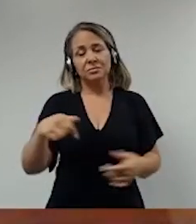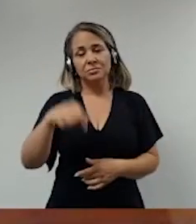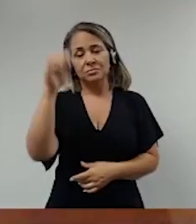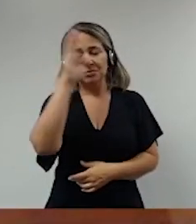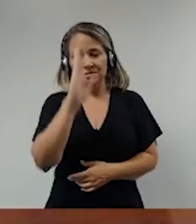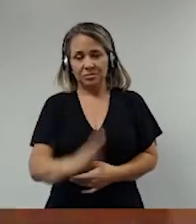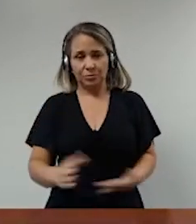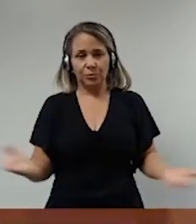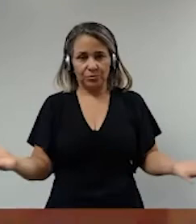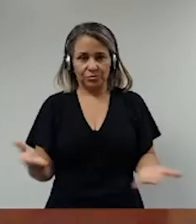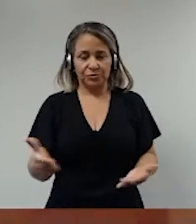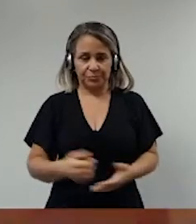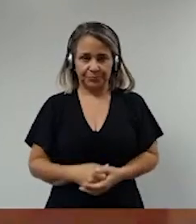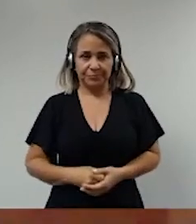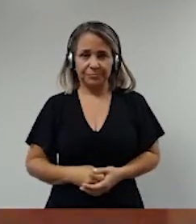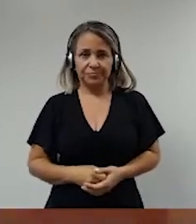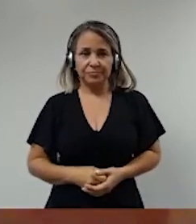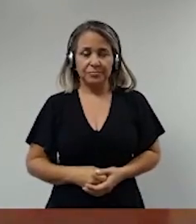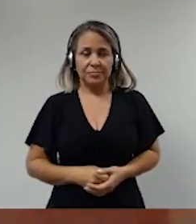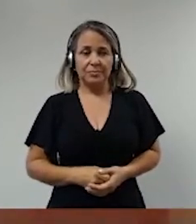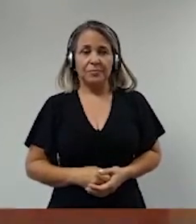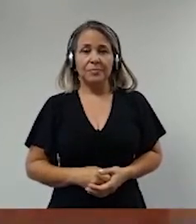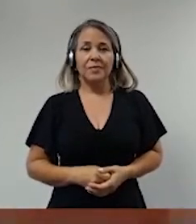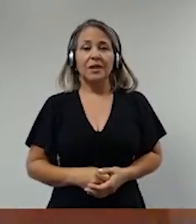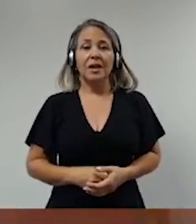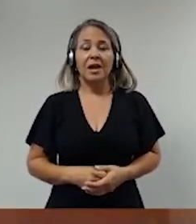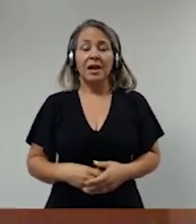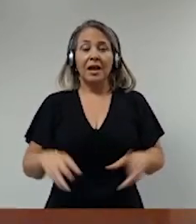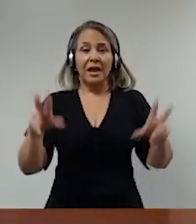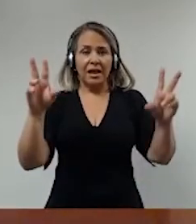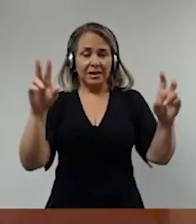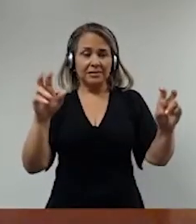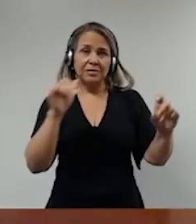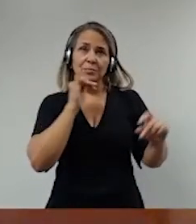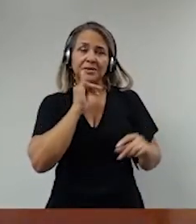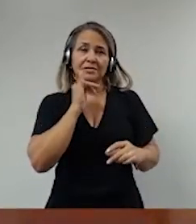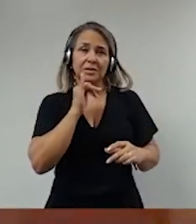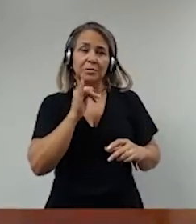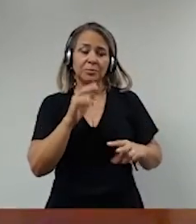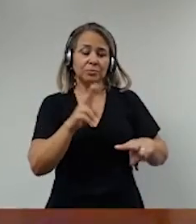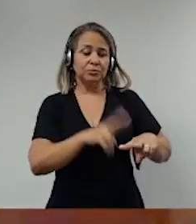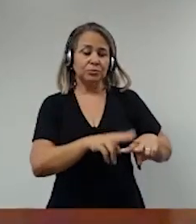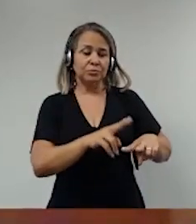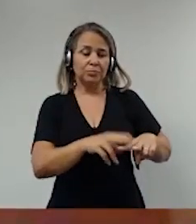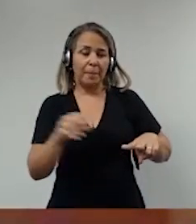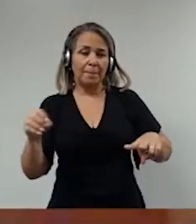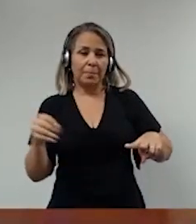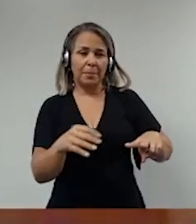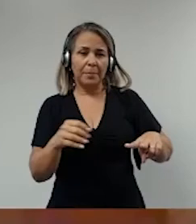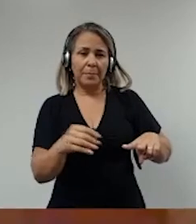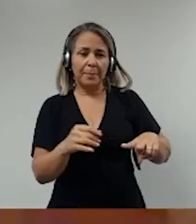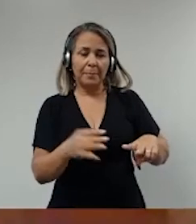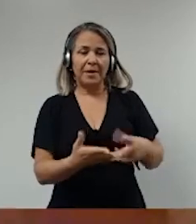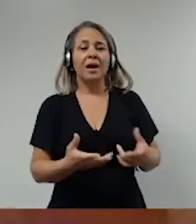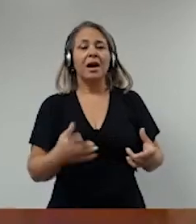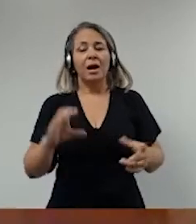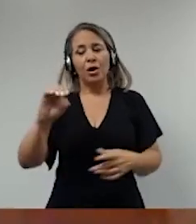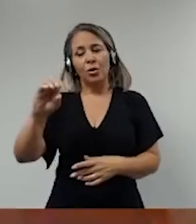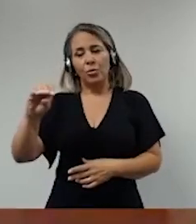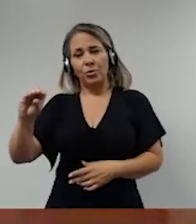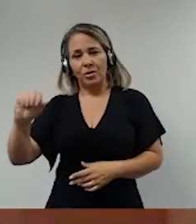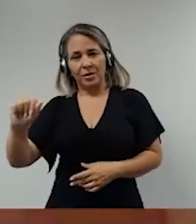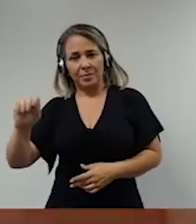é. Percebe? Então, o Zé está falando, a questão do encarceramento em massa. a OAB ela tem que estar na linha de frente disso. Então, ou